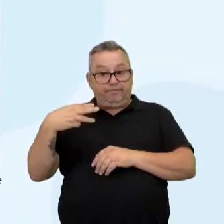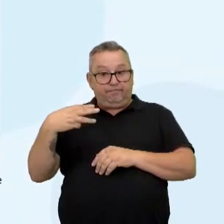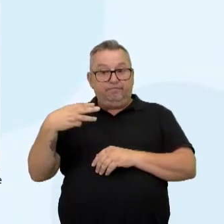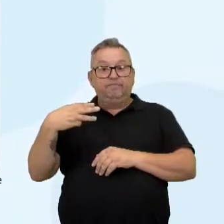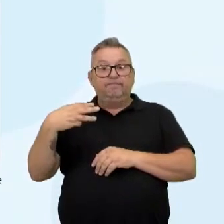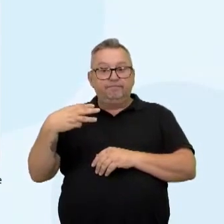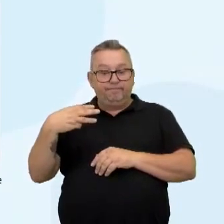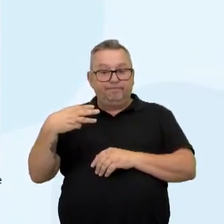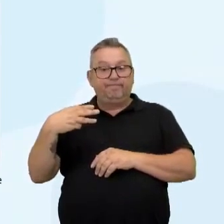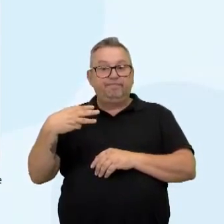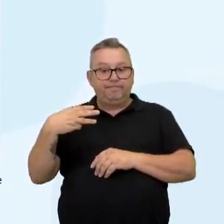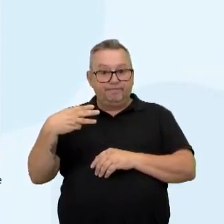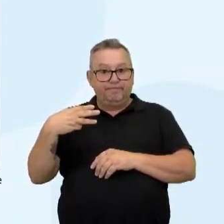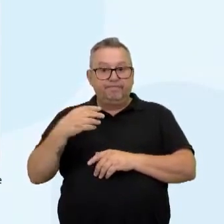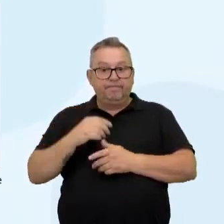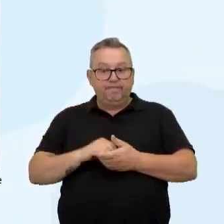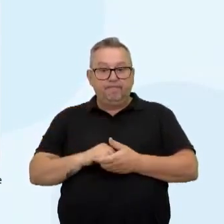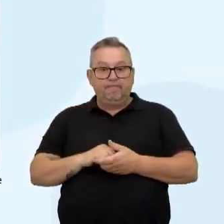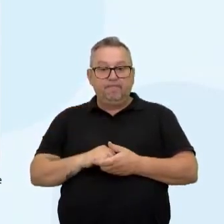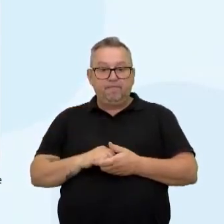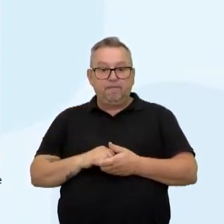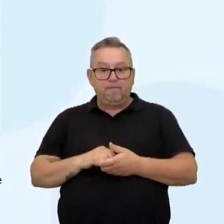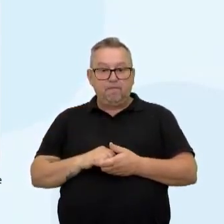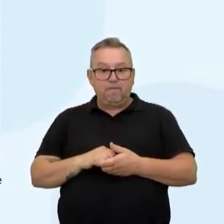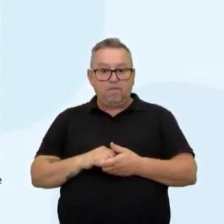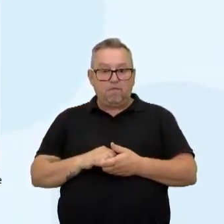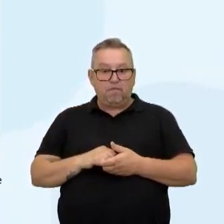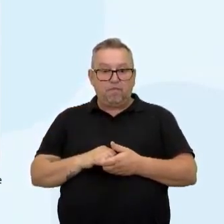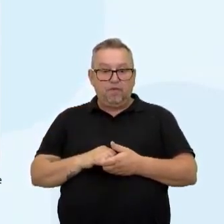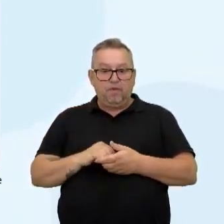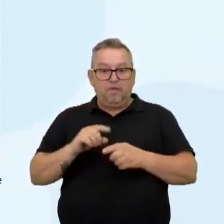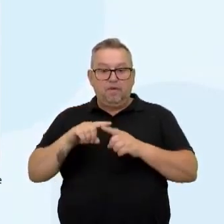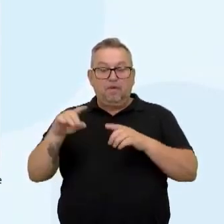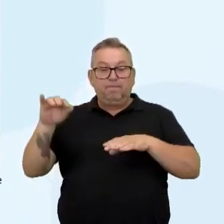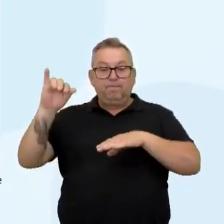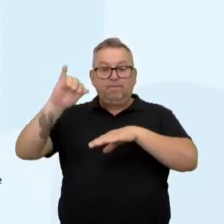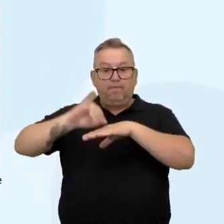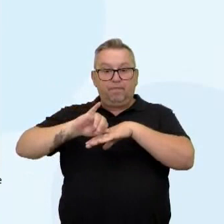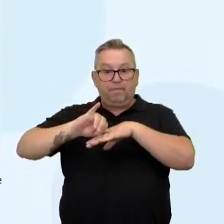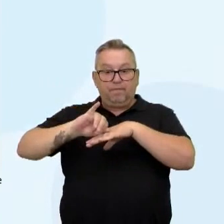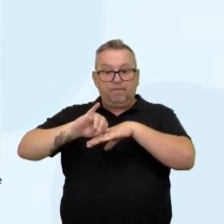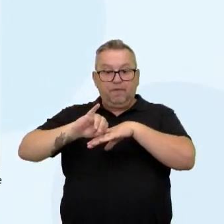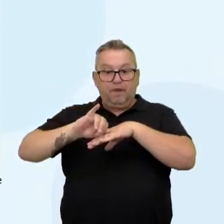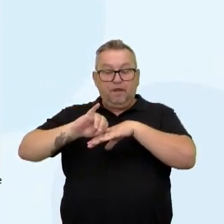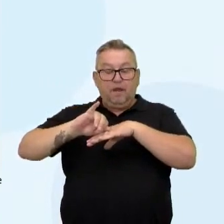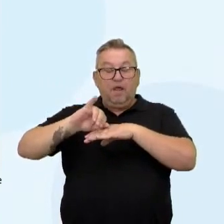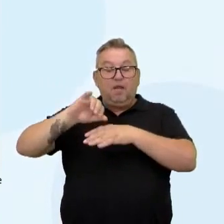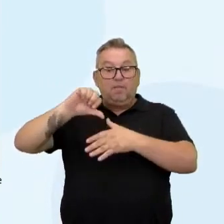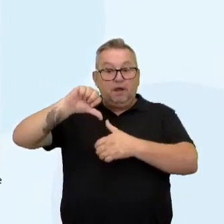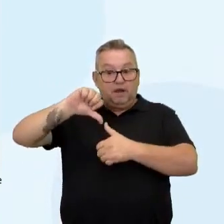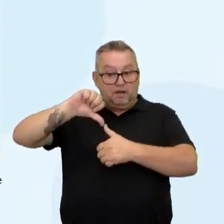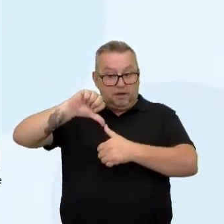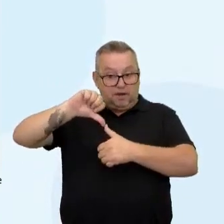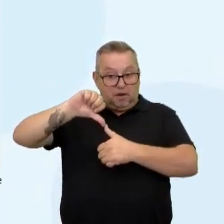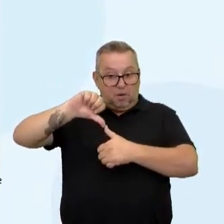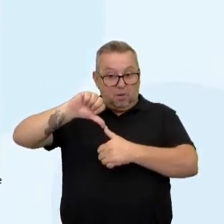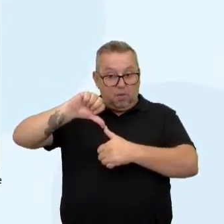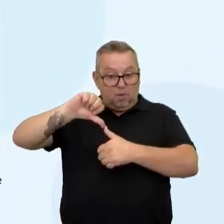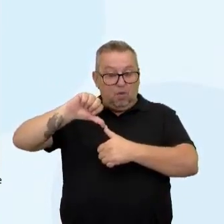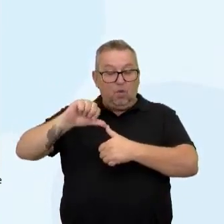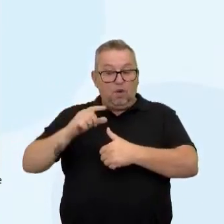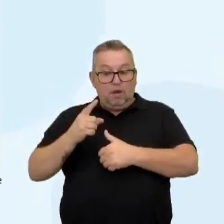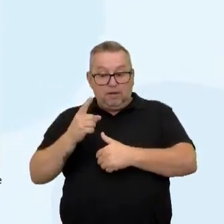40,3 habitantes por quilômetro quadrado. A América Central, ela vai de 15,5, que era o anterior,